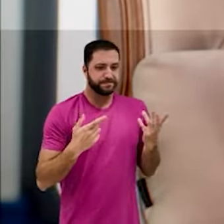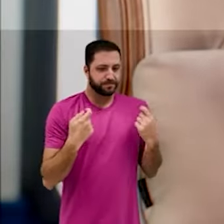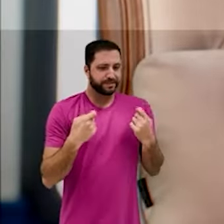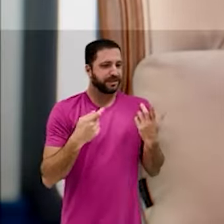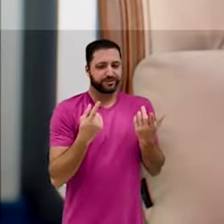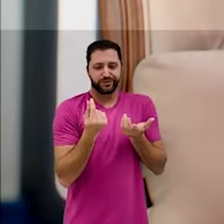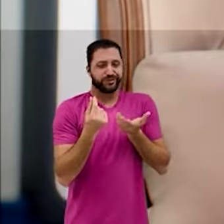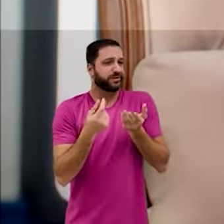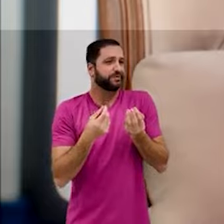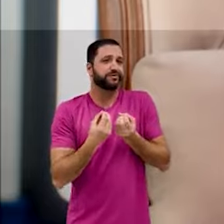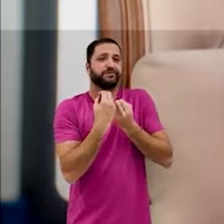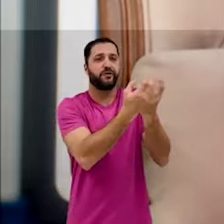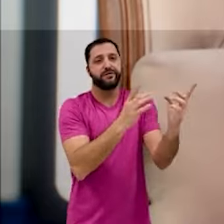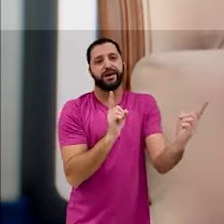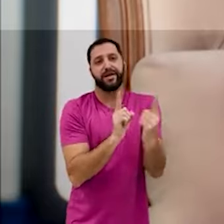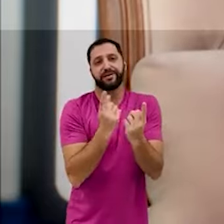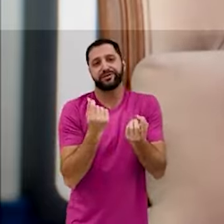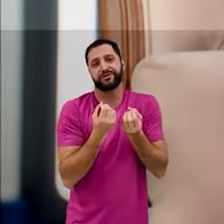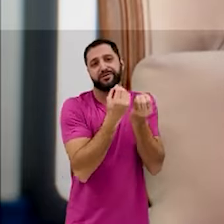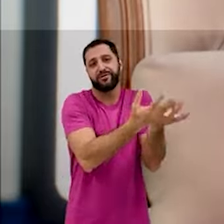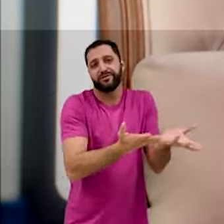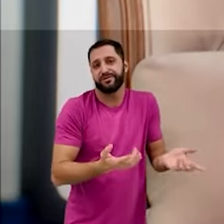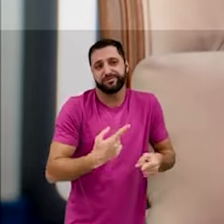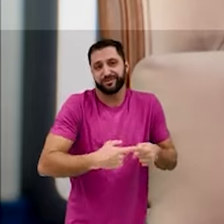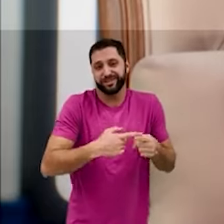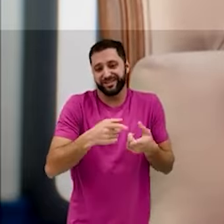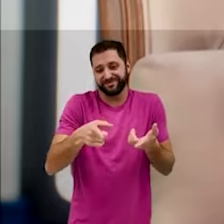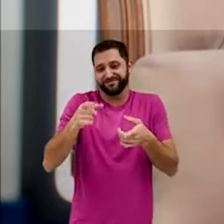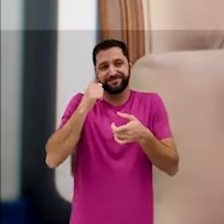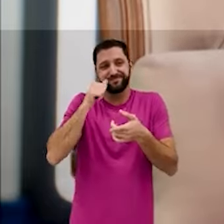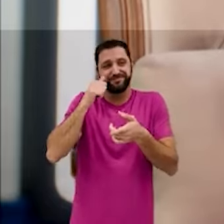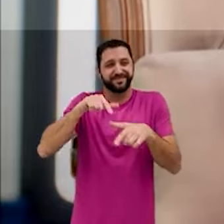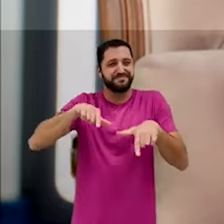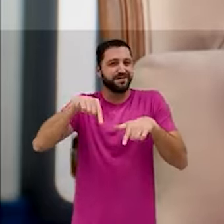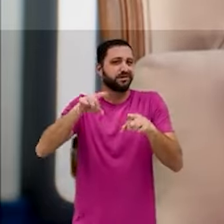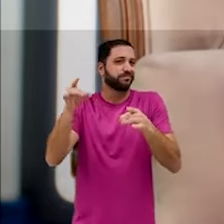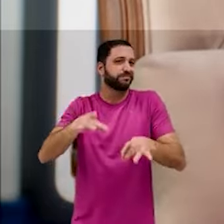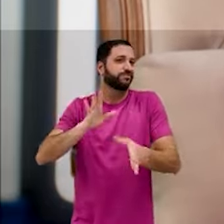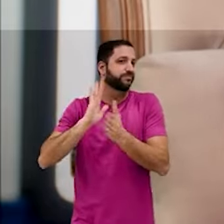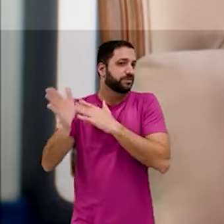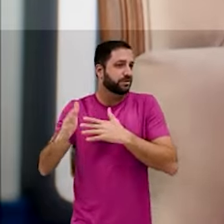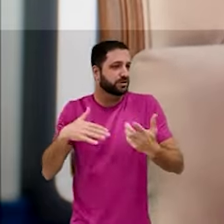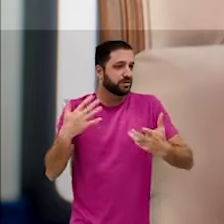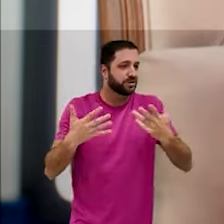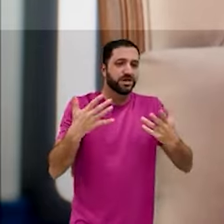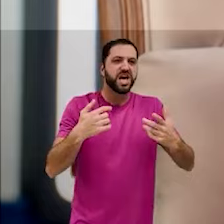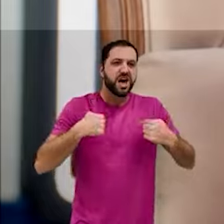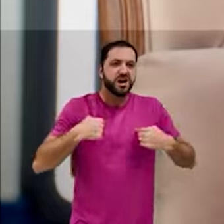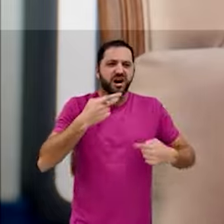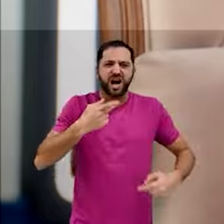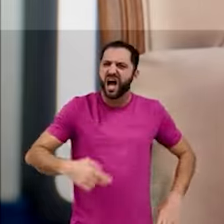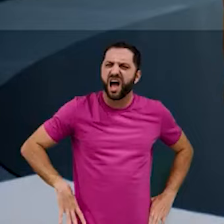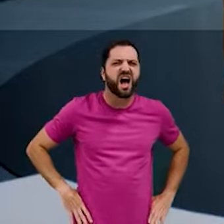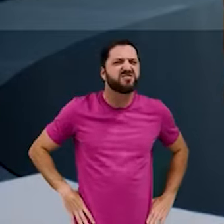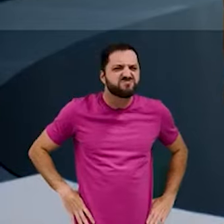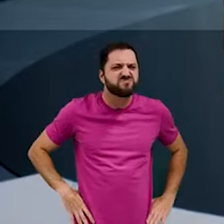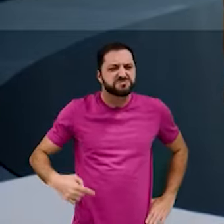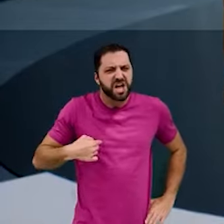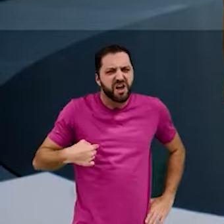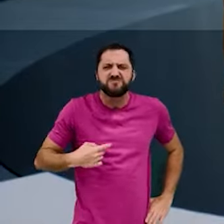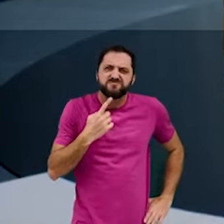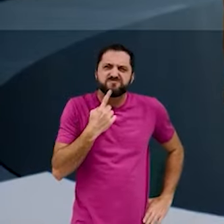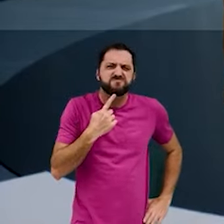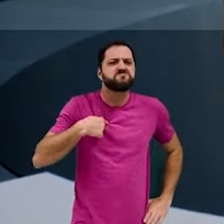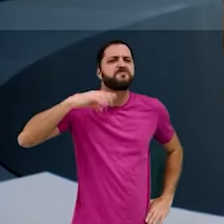vamos ter que devolver o dinheiro de todo mundo, porque não vai ter quem faça o retoque do trabalho. Aí eu falei, gente, quer saber? Eu vou fazer esse curso